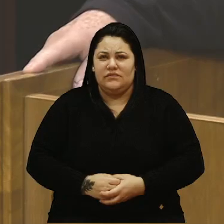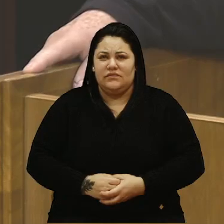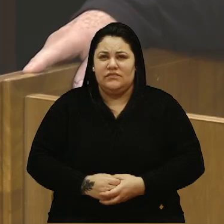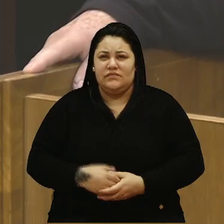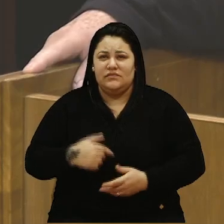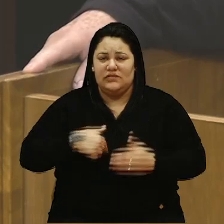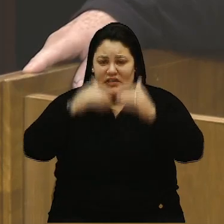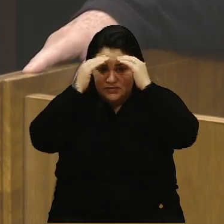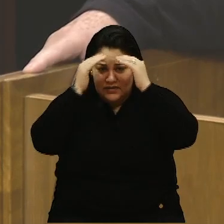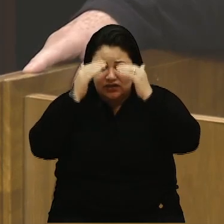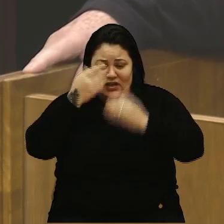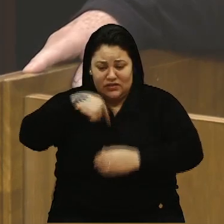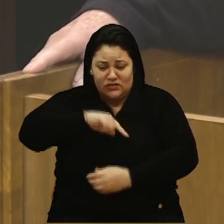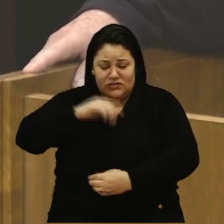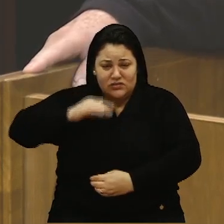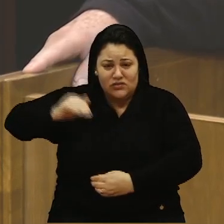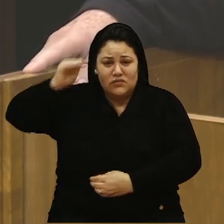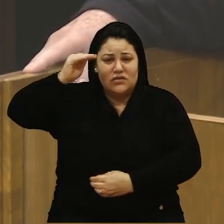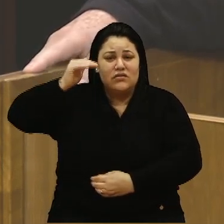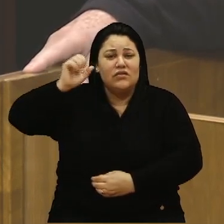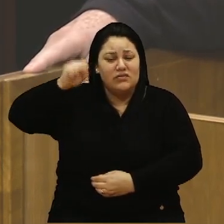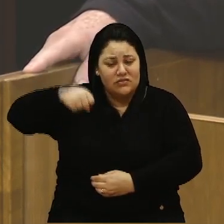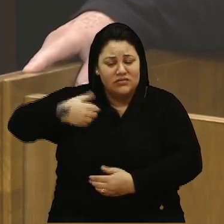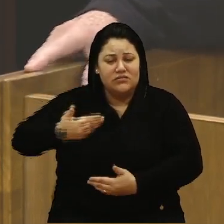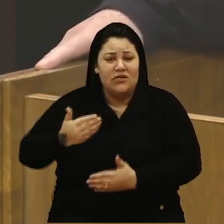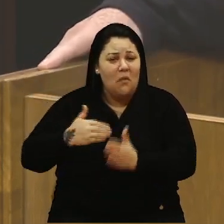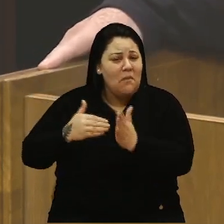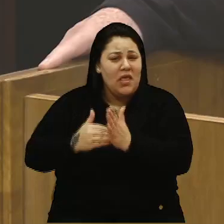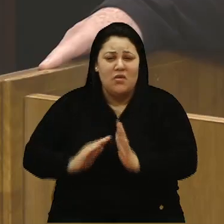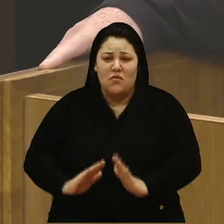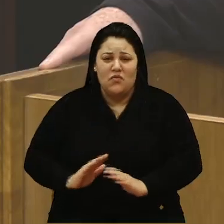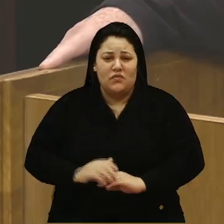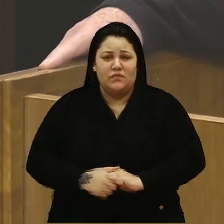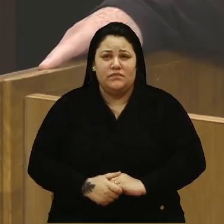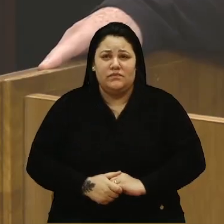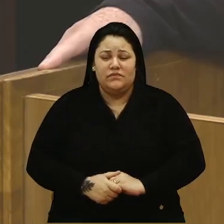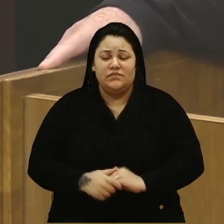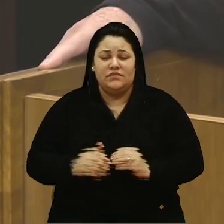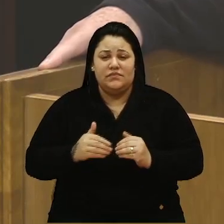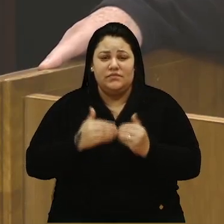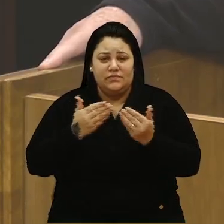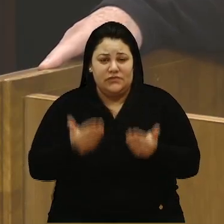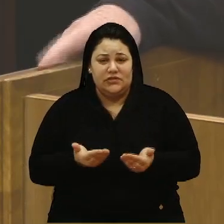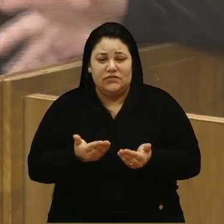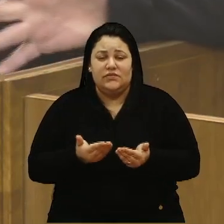Respeitar a nossa soberania, no mínimo isso. Então,